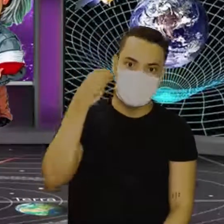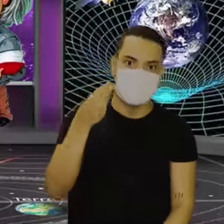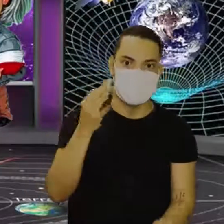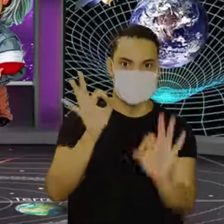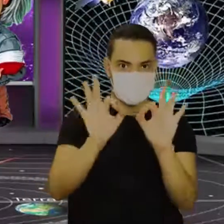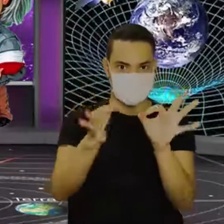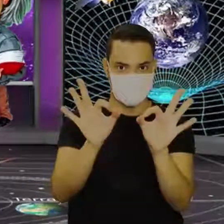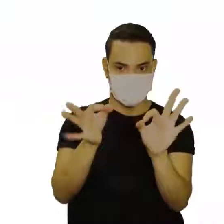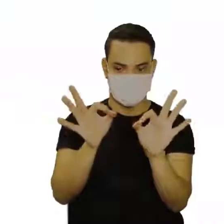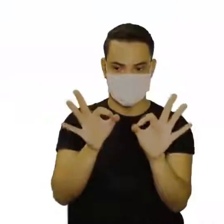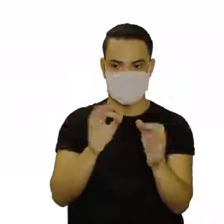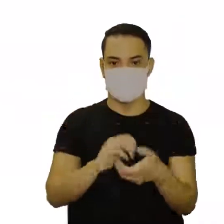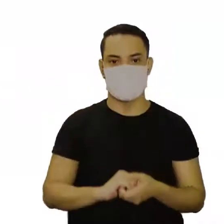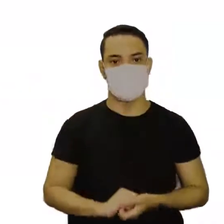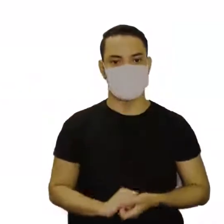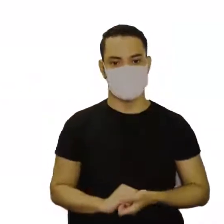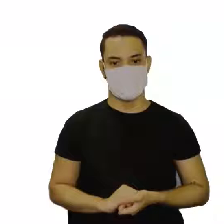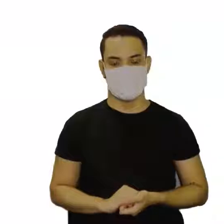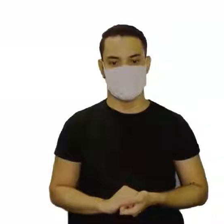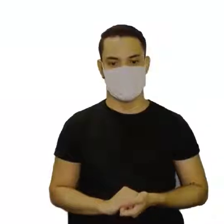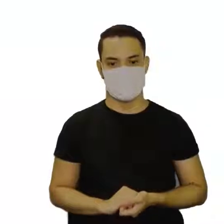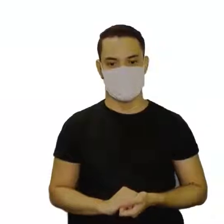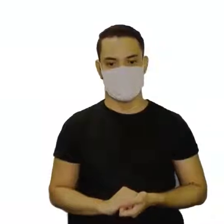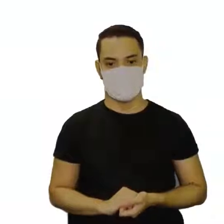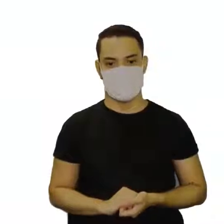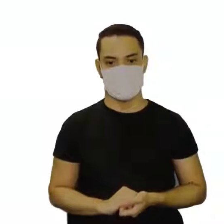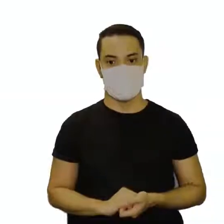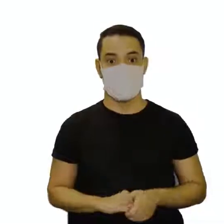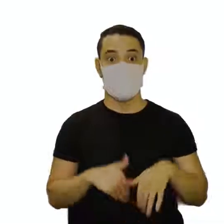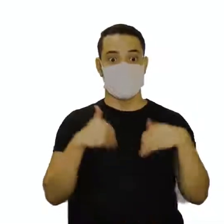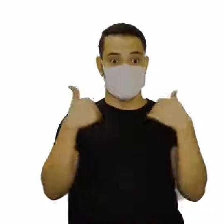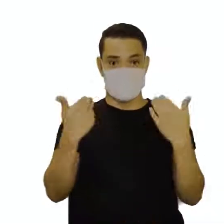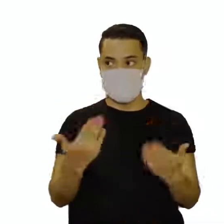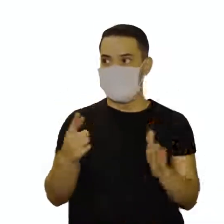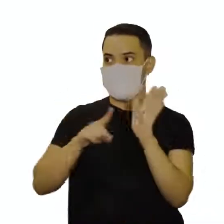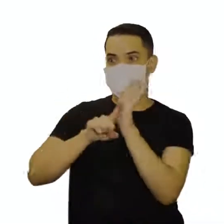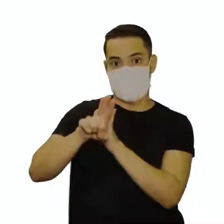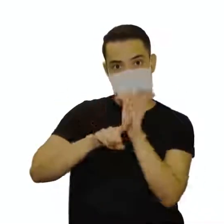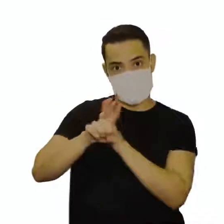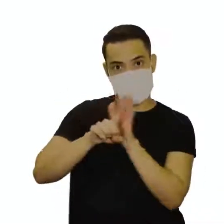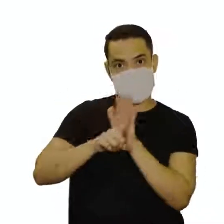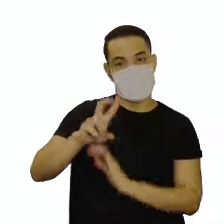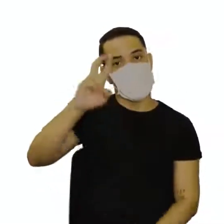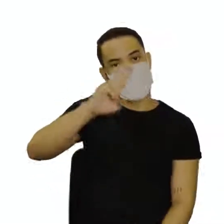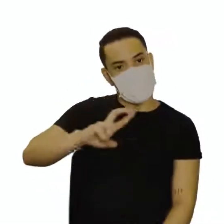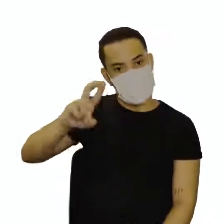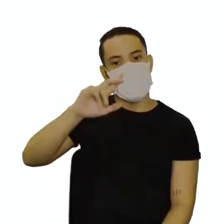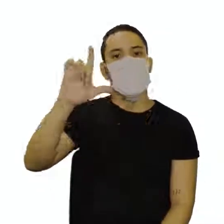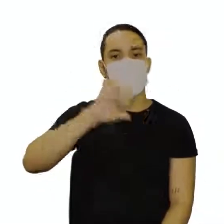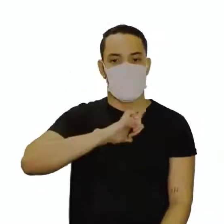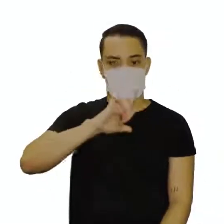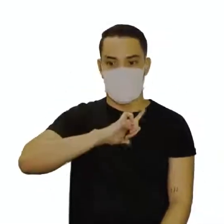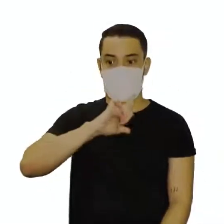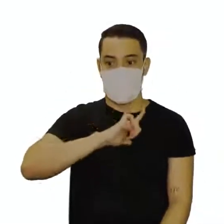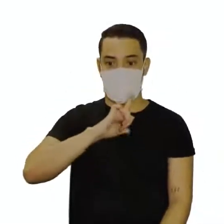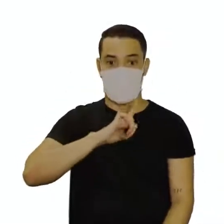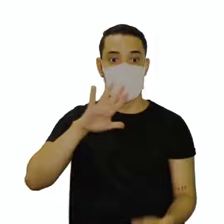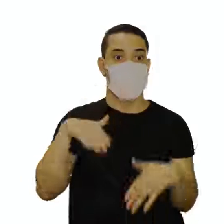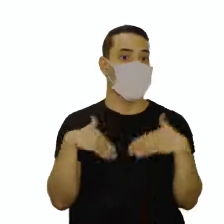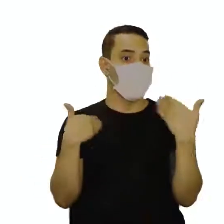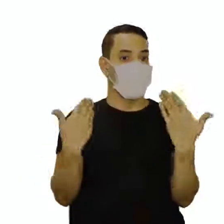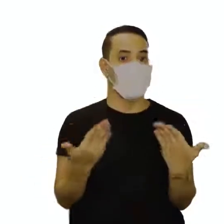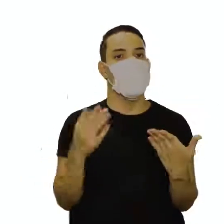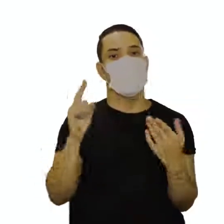Beleza? Então vamos continuar lá. Então, ele verificou experimentalmente que existem resistores nos quais